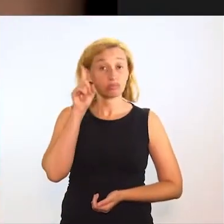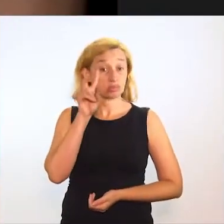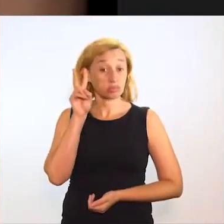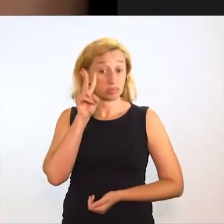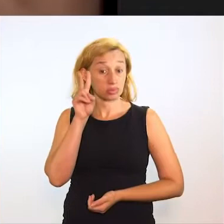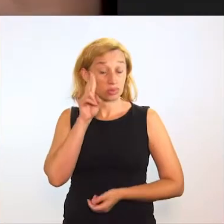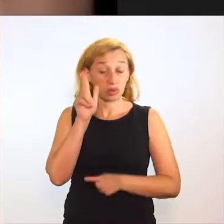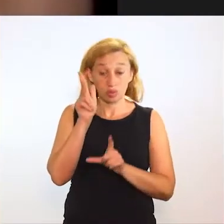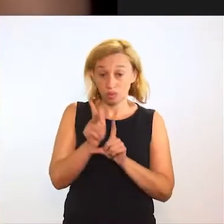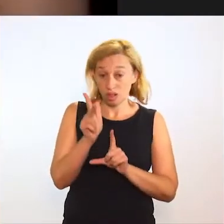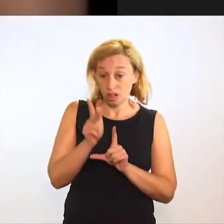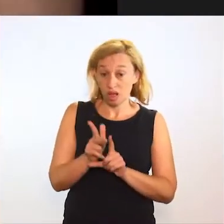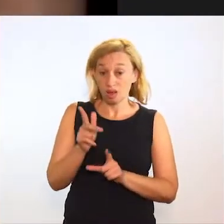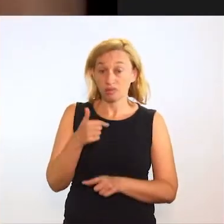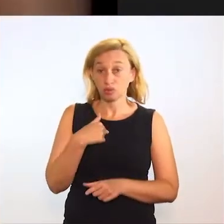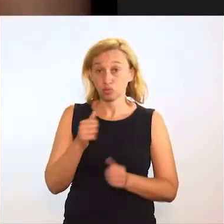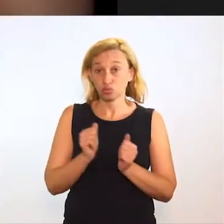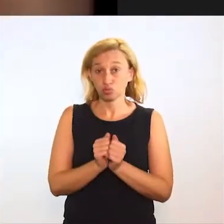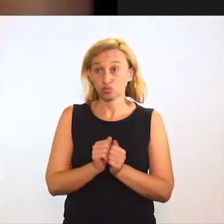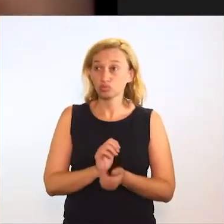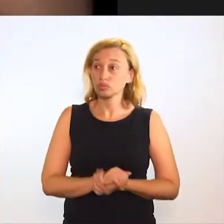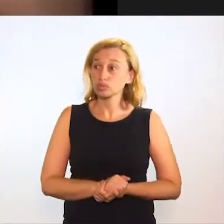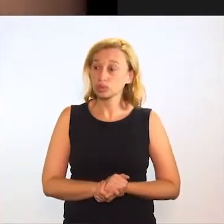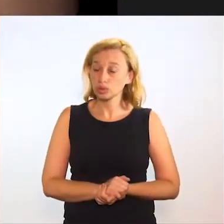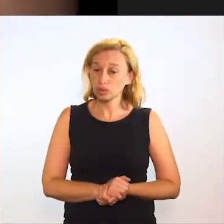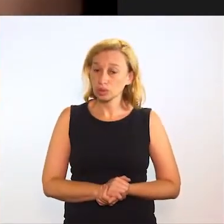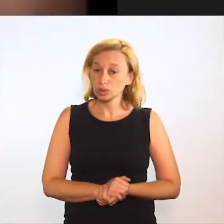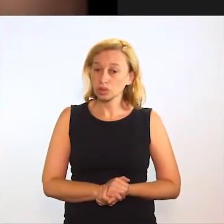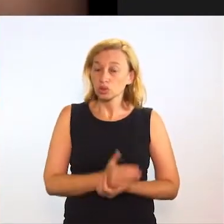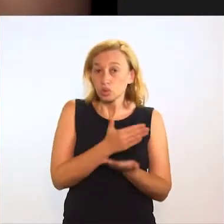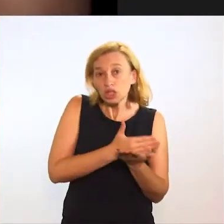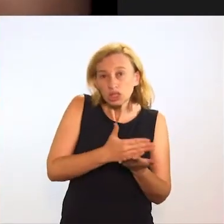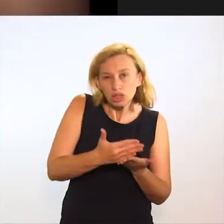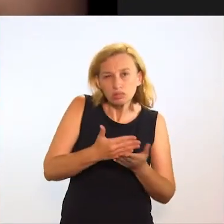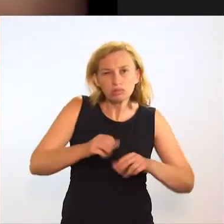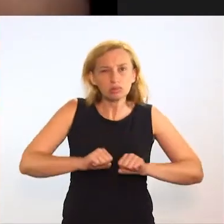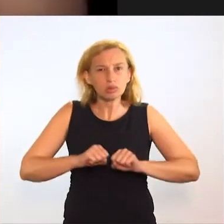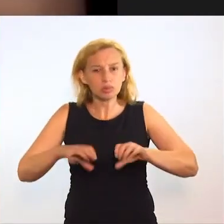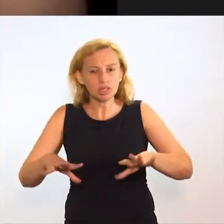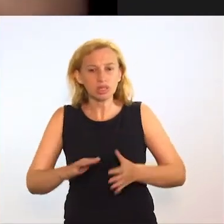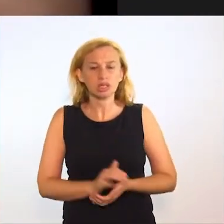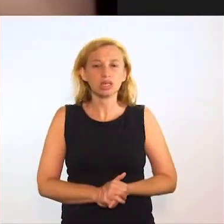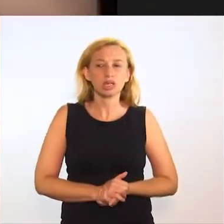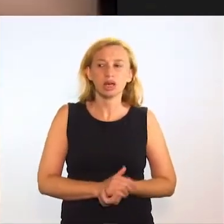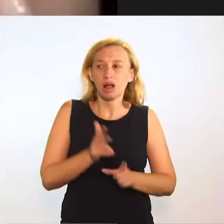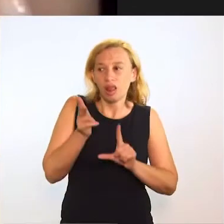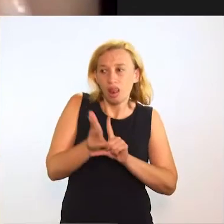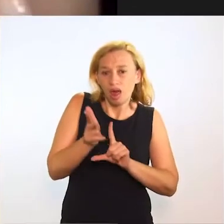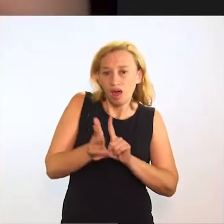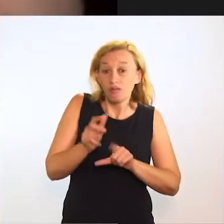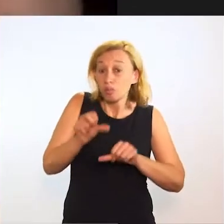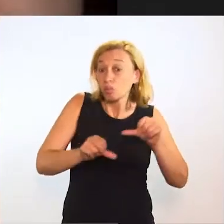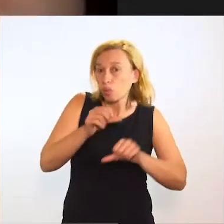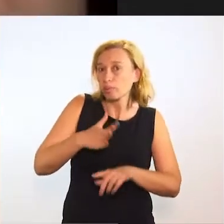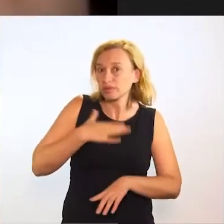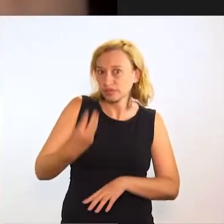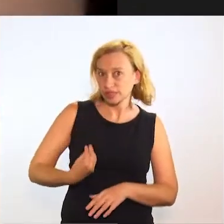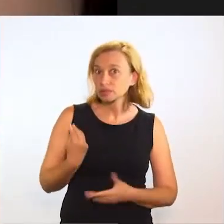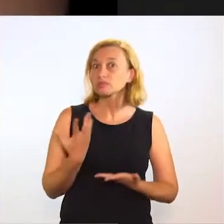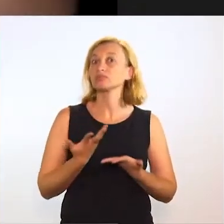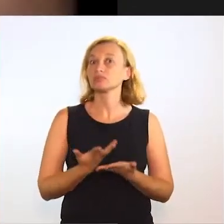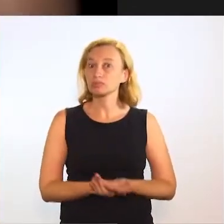Eu vou lembrar de uma live que eu participei logo no começo da pandemia, que essa